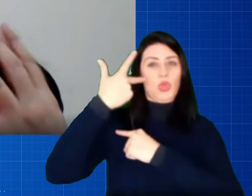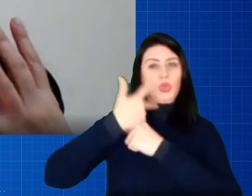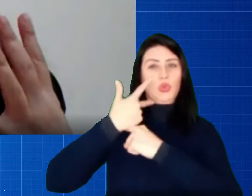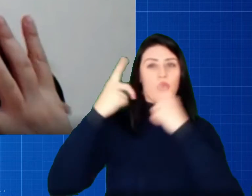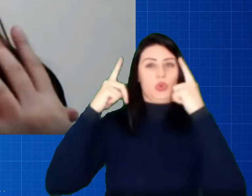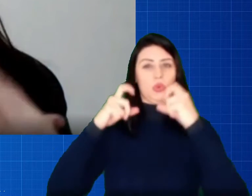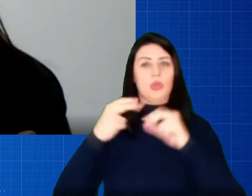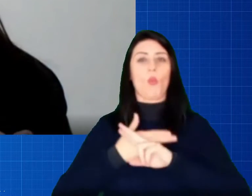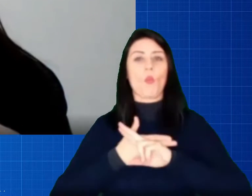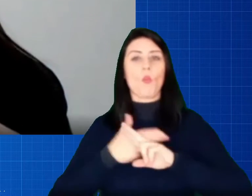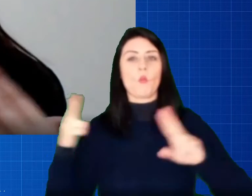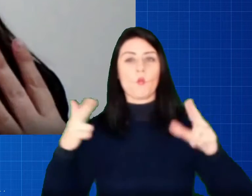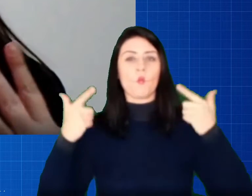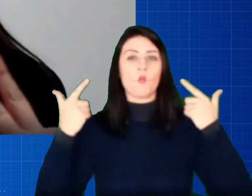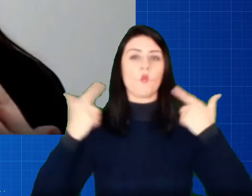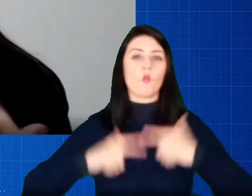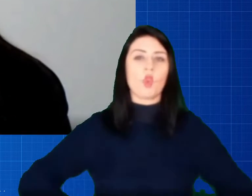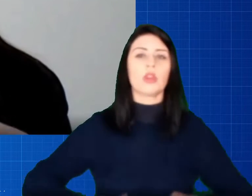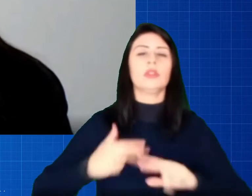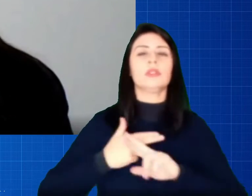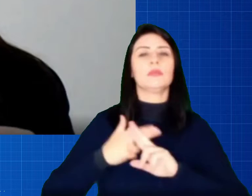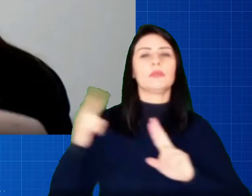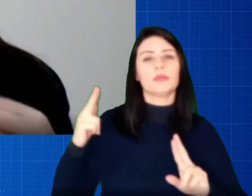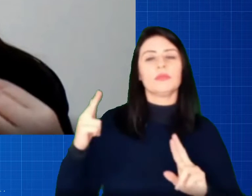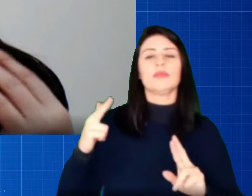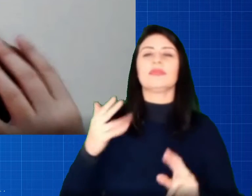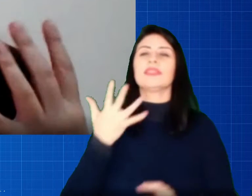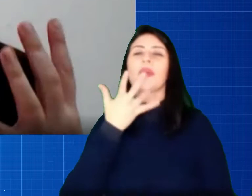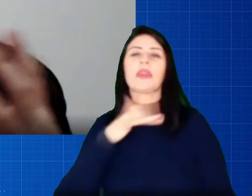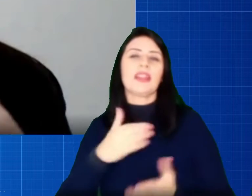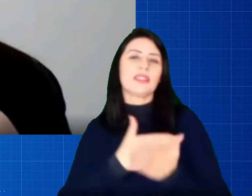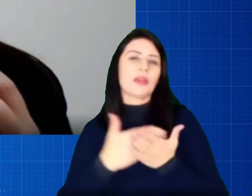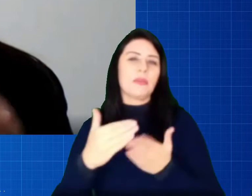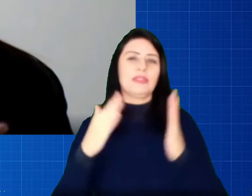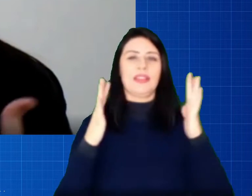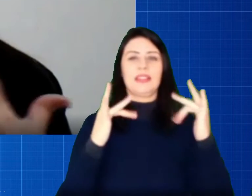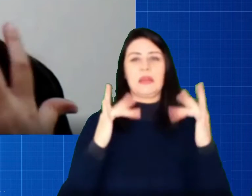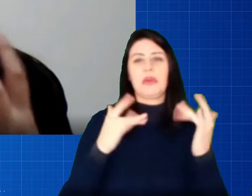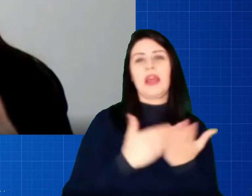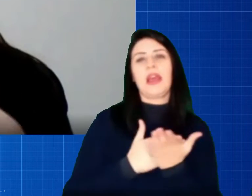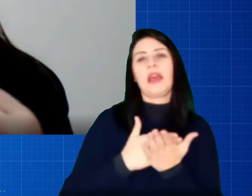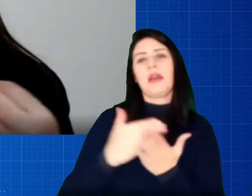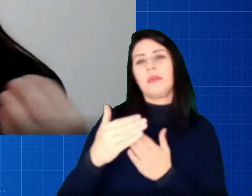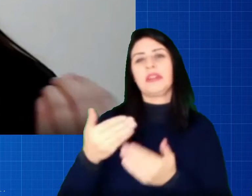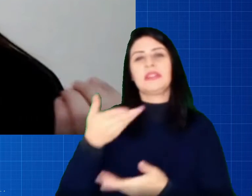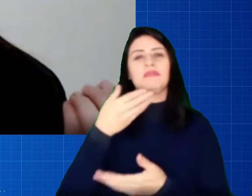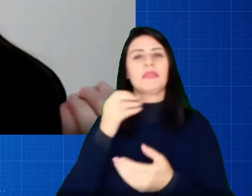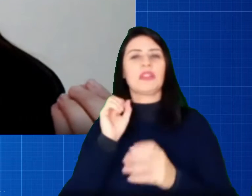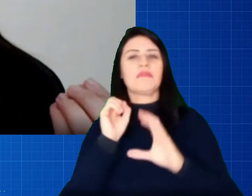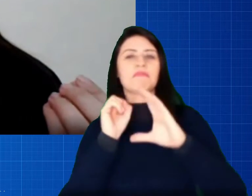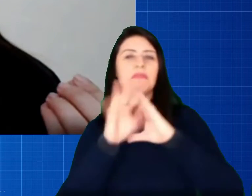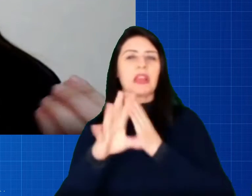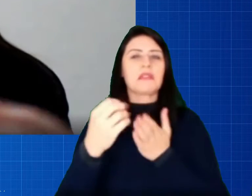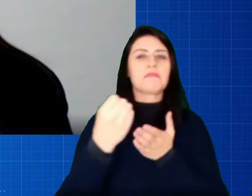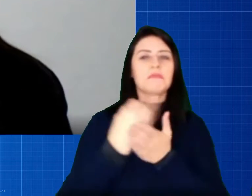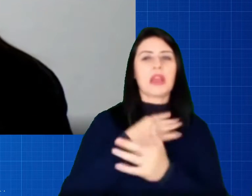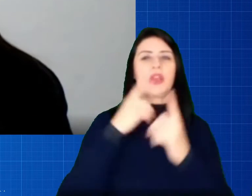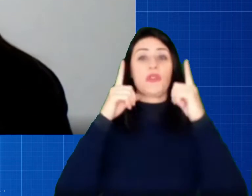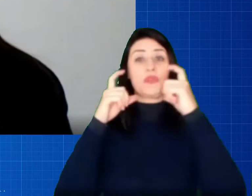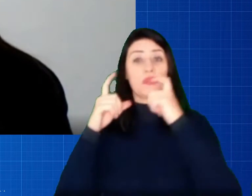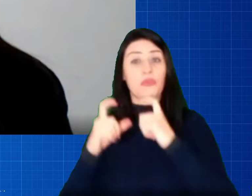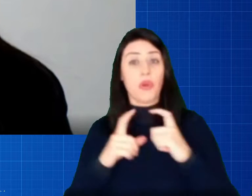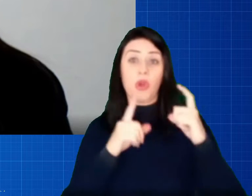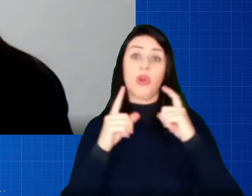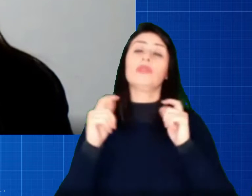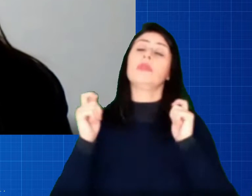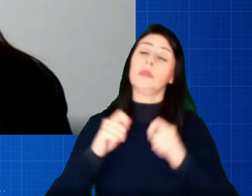de nudez, né? O nudes que a gente chama, né? Que as crianças começam a namorar, começam a se explorar e começam a trocar fotos. E como isso é